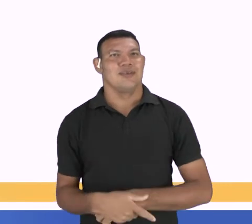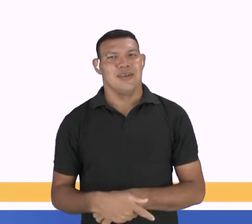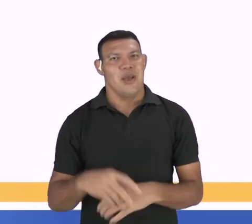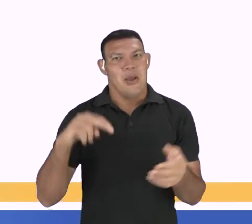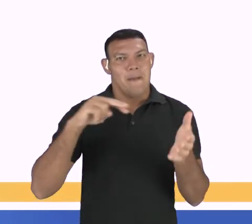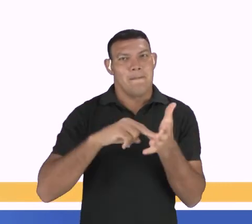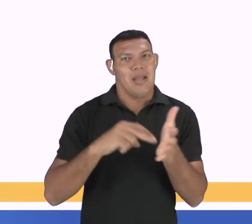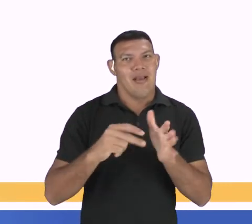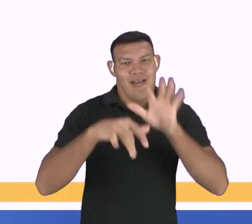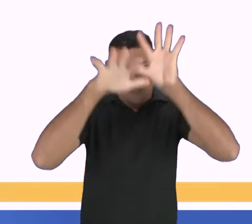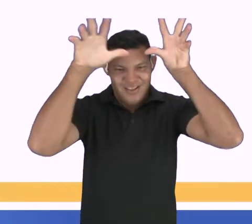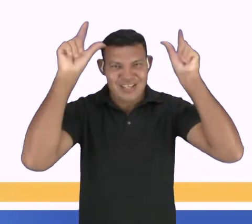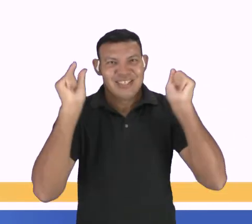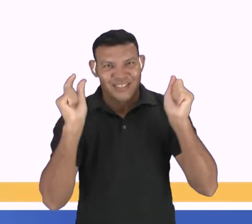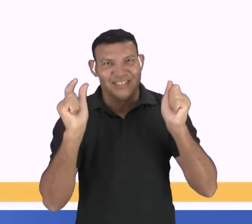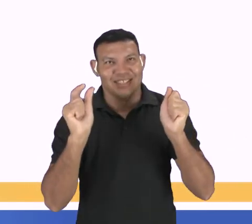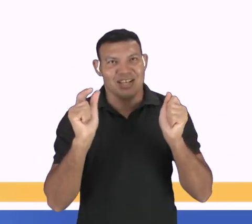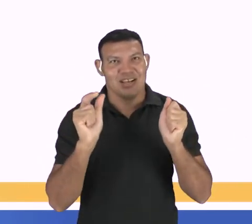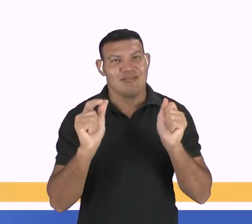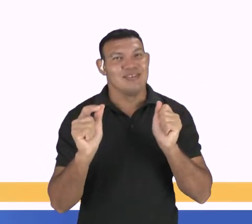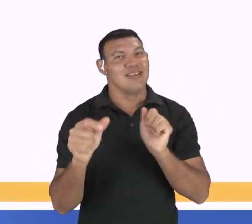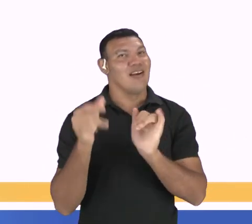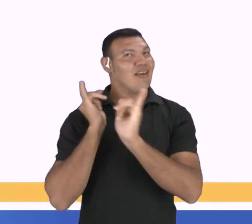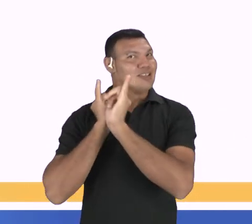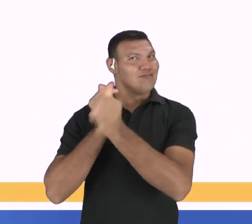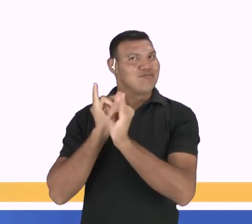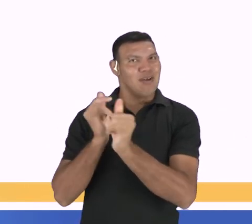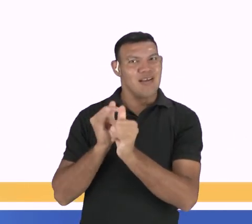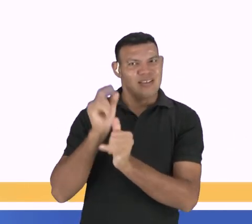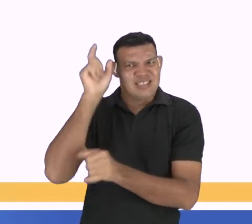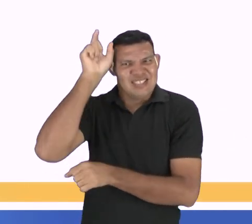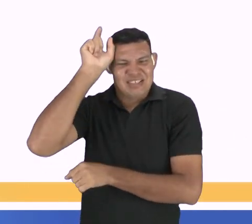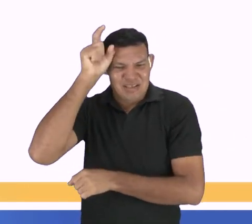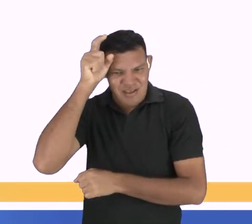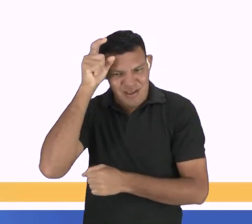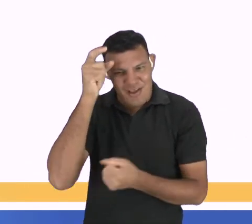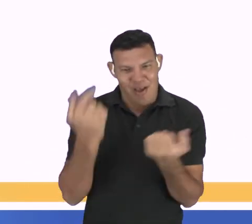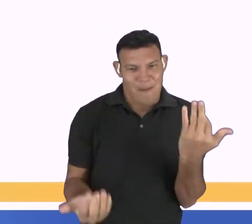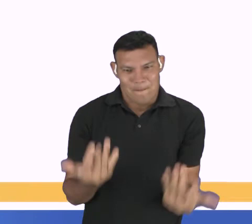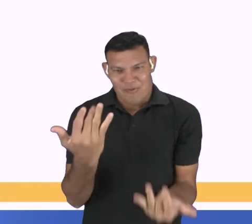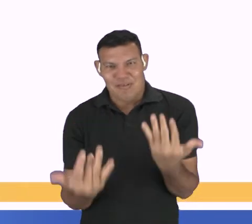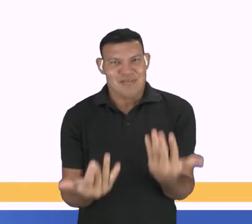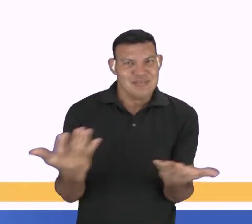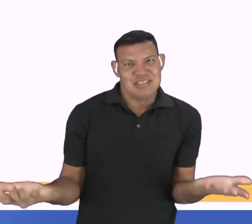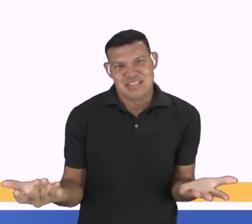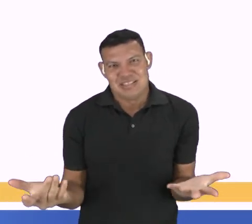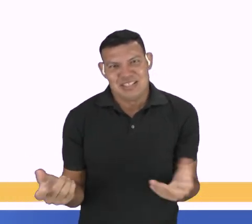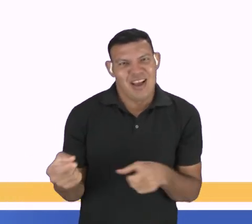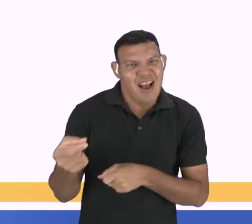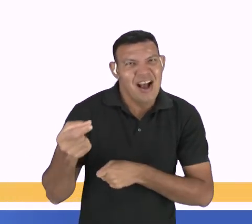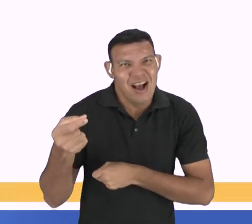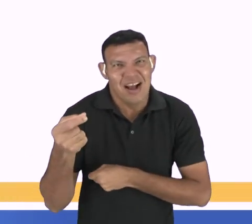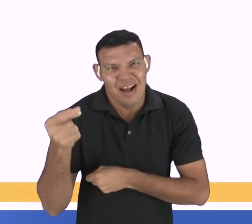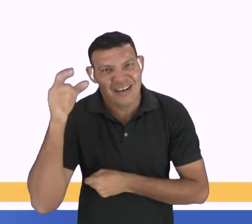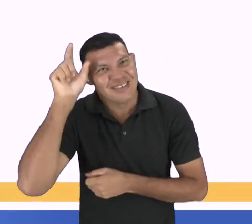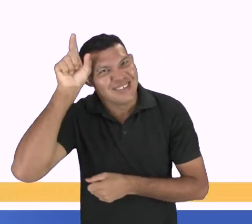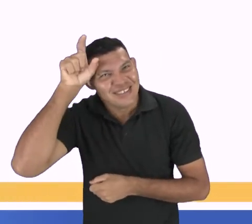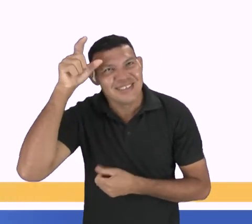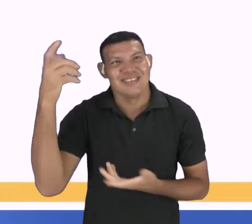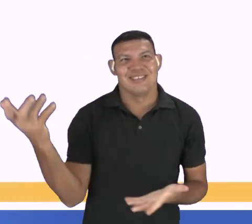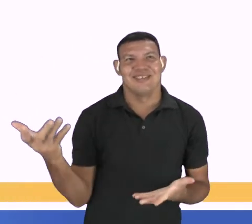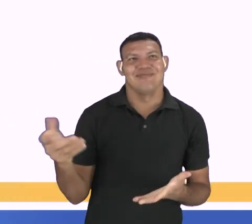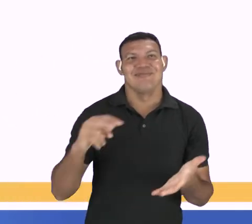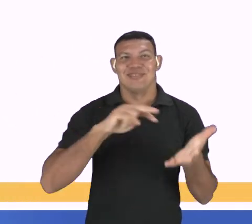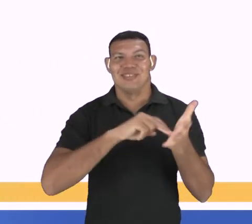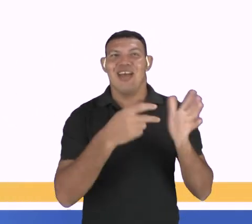lá com a mulher. Mas uma vez na lua azul não é o sentido dessa frase, é o sentido literal. Mas na verdade ela está querendo dizer de vez em